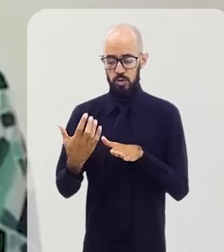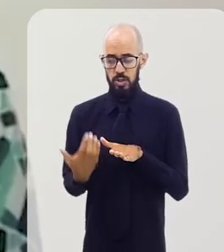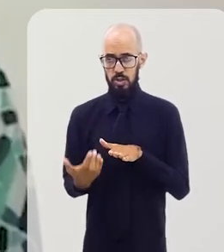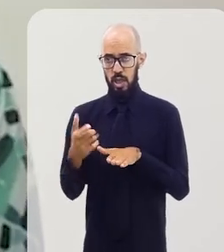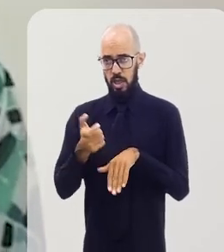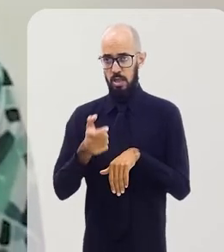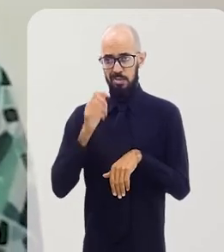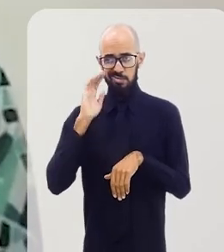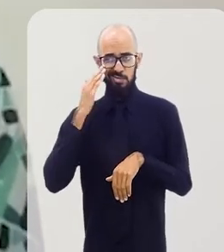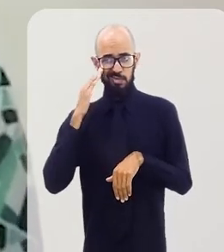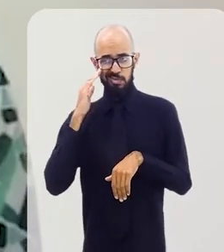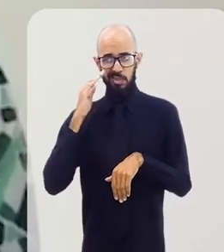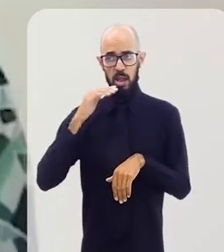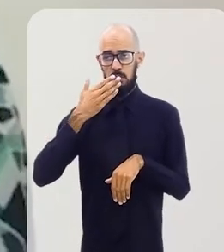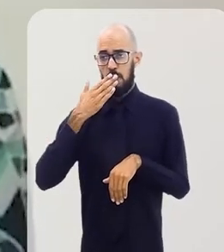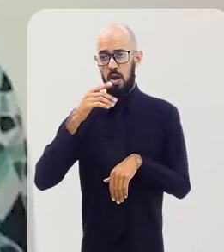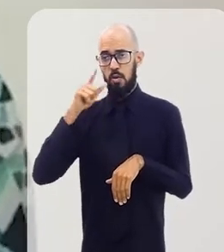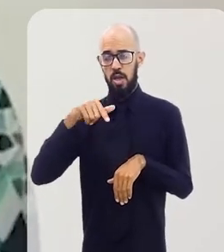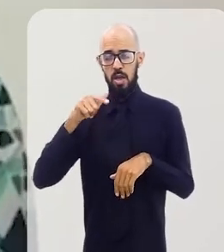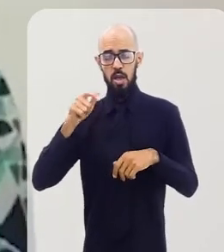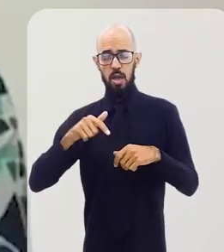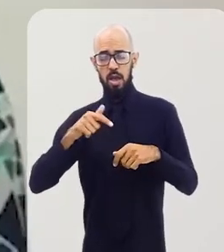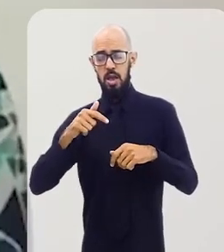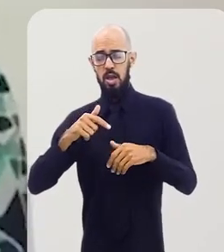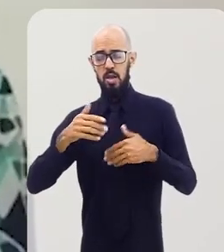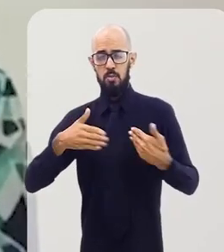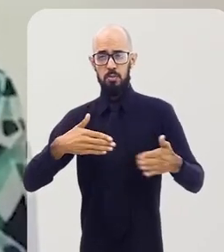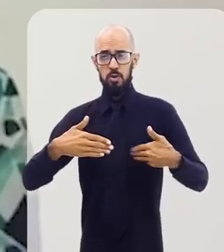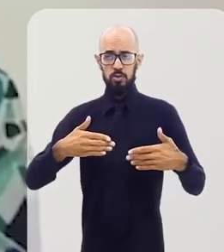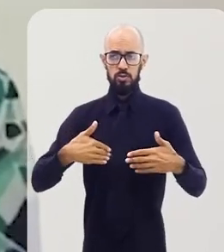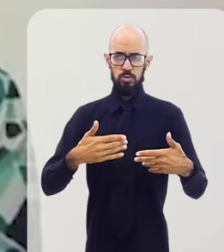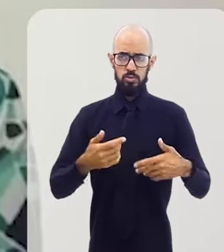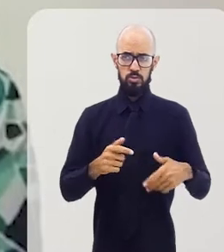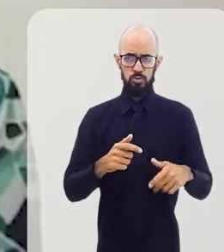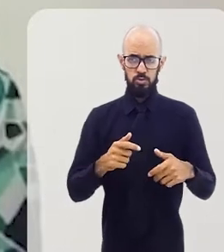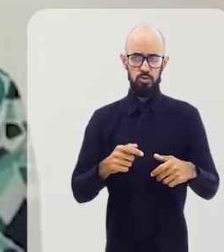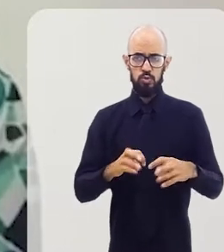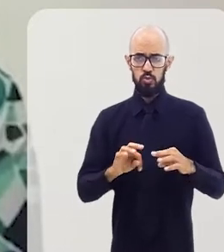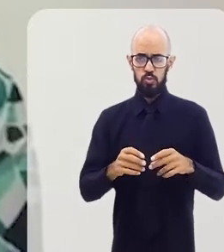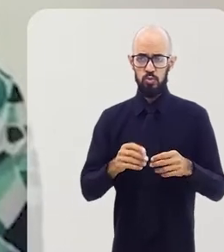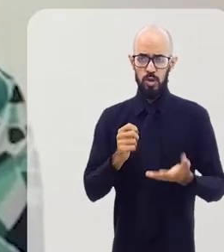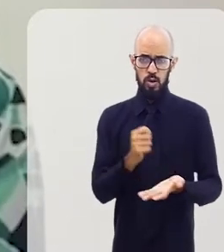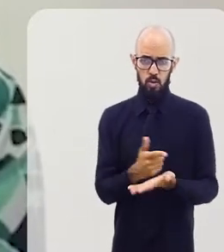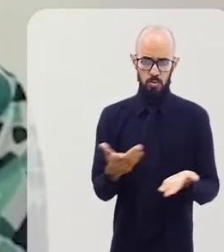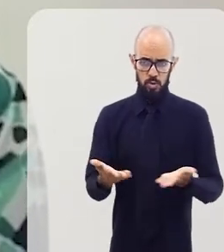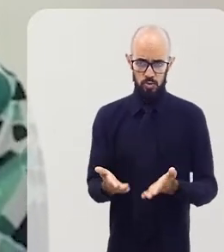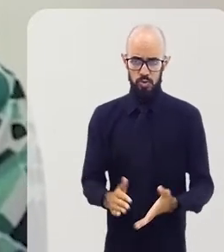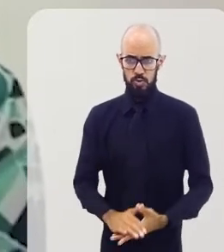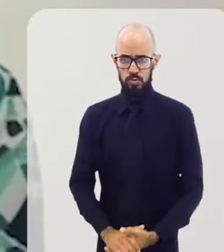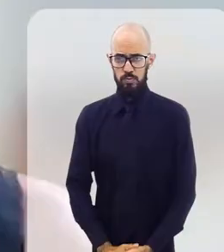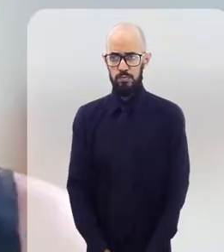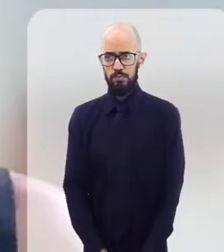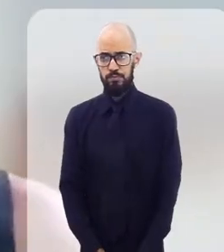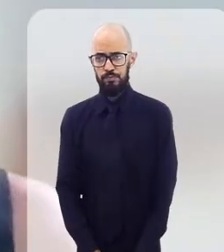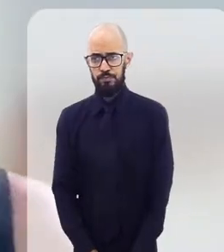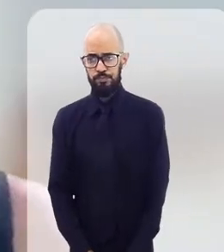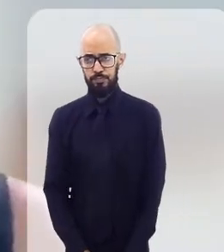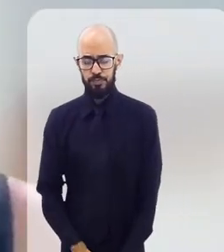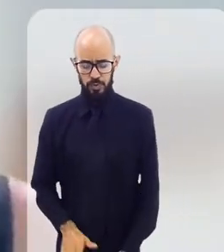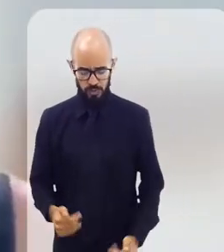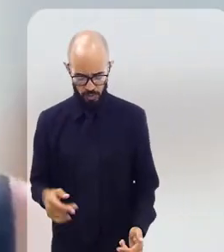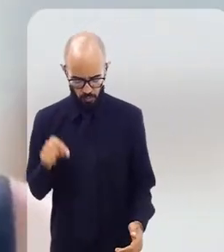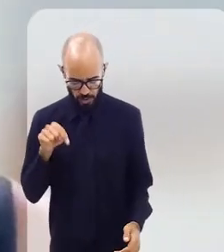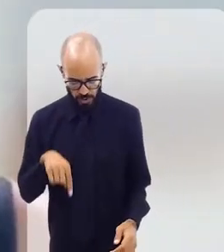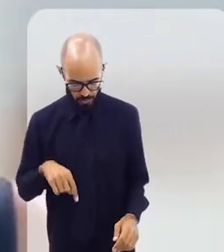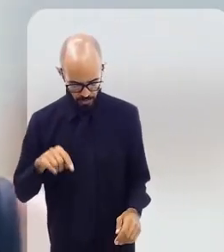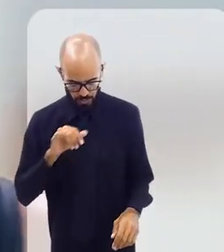por entender qual é o processo de produção do que ele consome hoje. Então, aqui